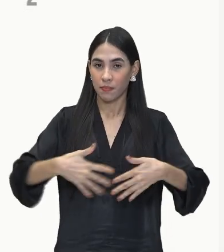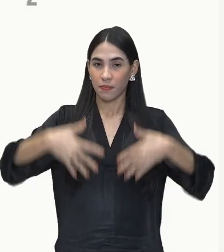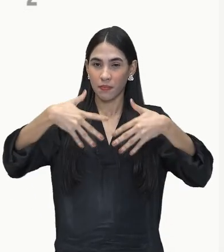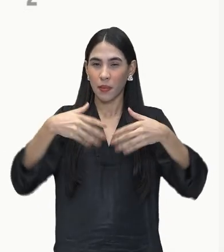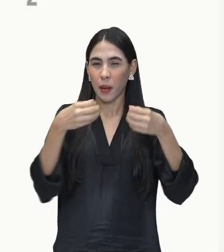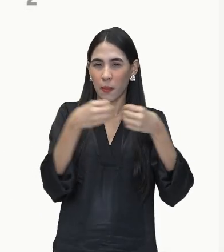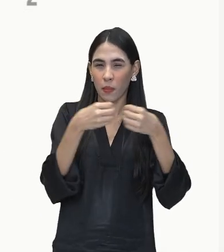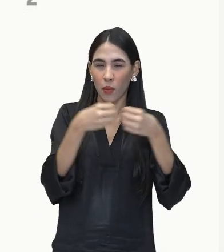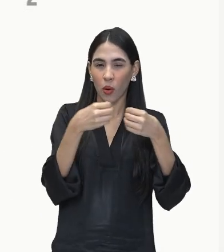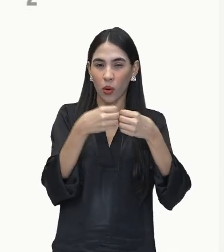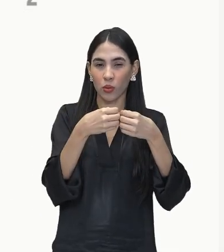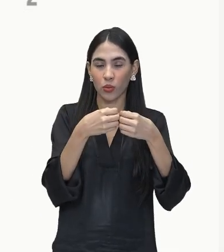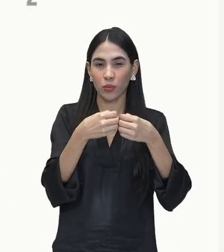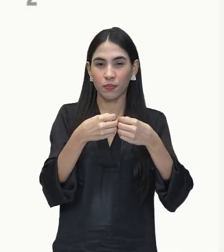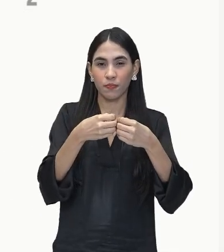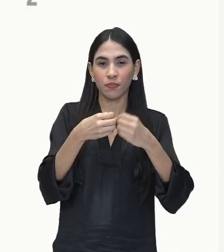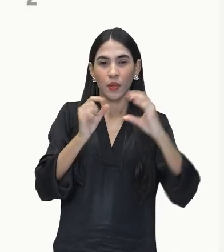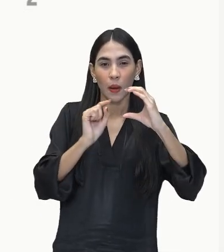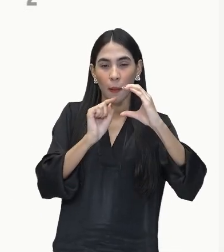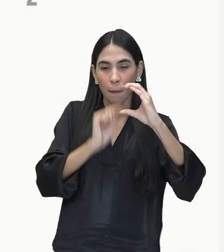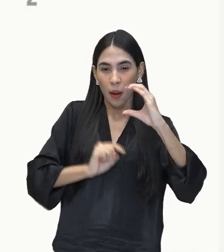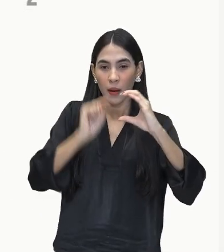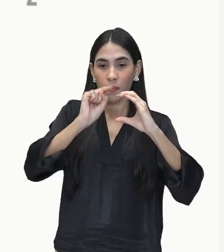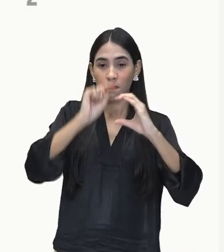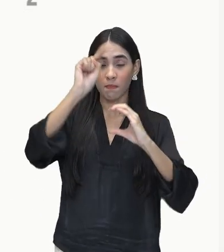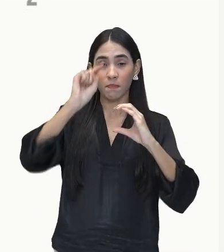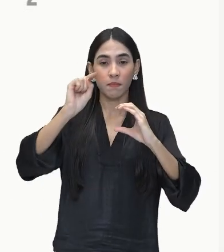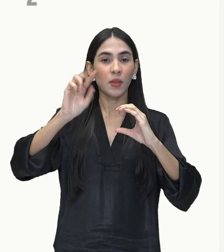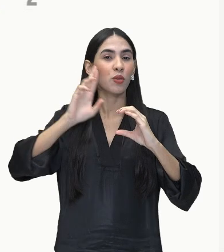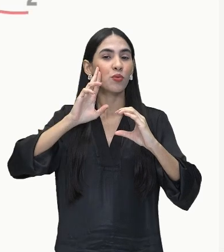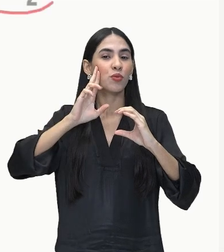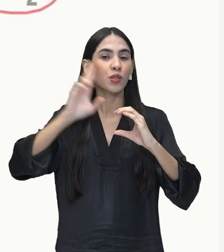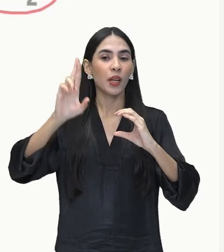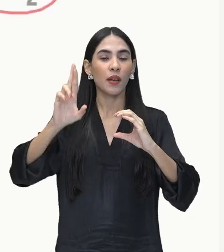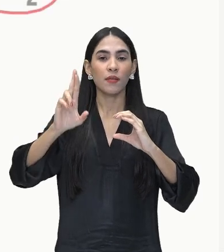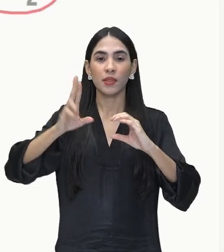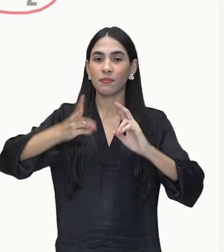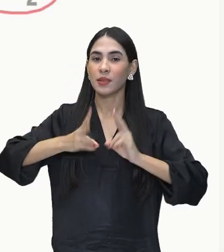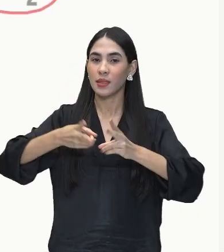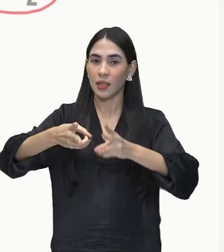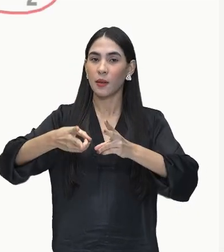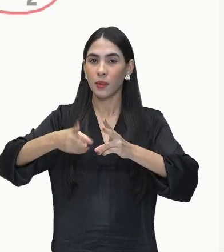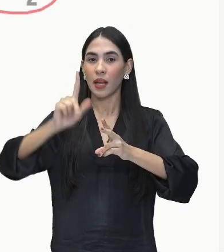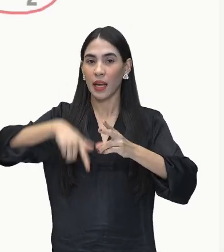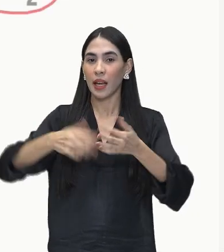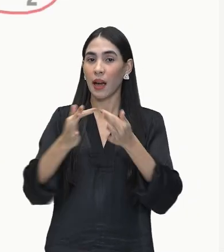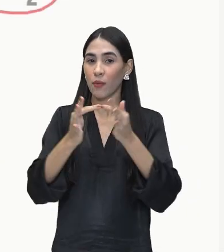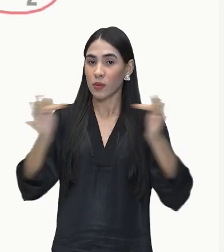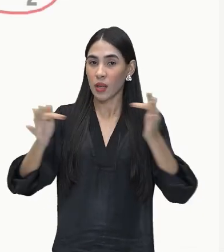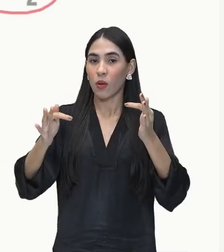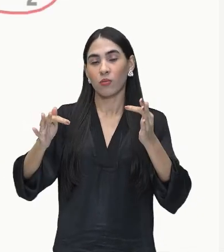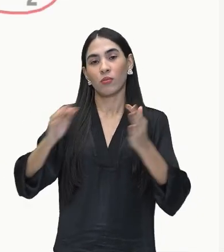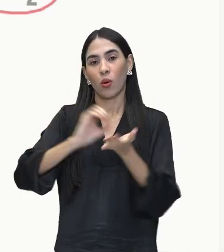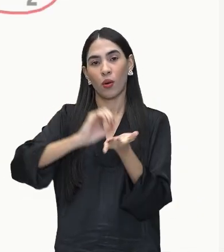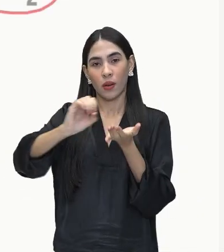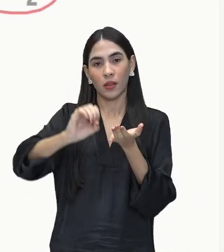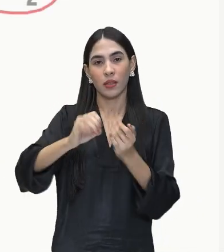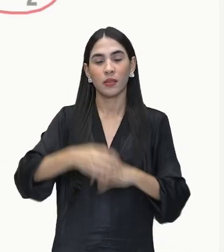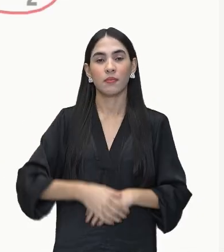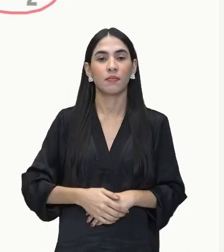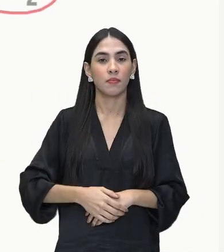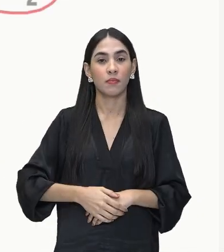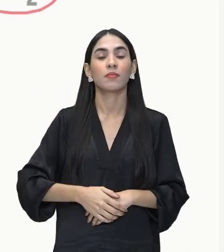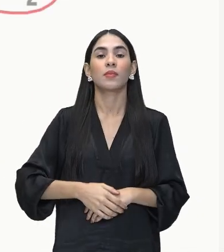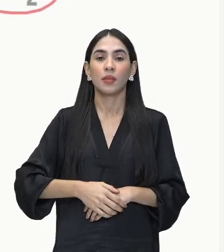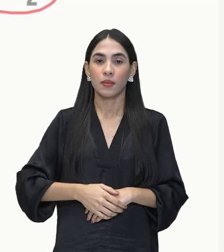próxima dessa extremidade, quem manda na cadeia é aqui a função orgânica. Então, o primeiro carbono é sempre